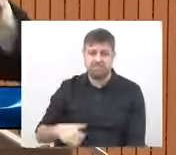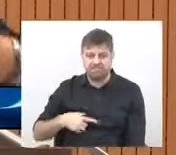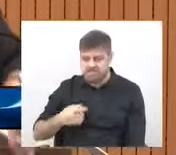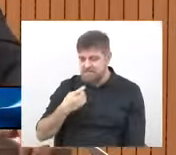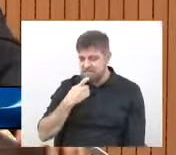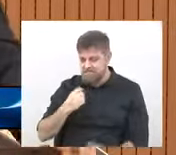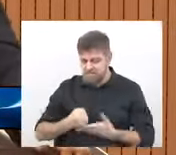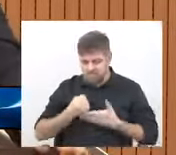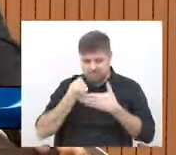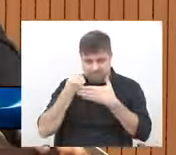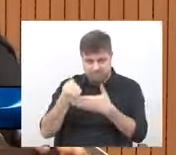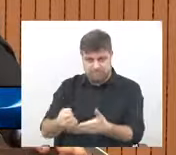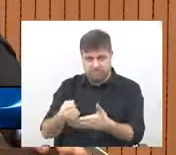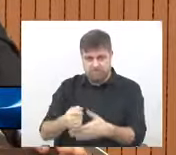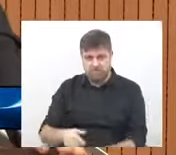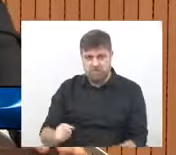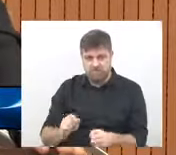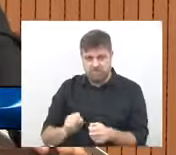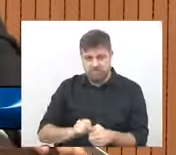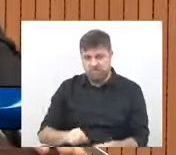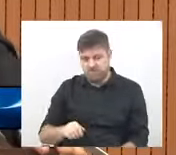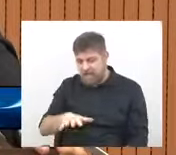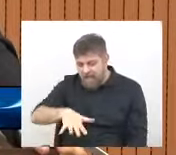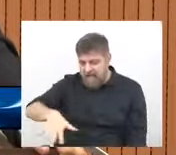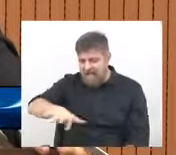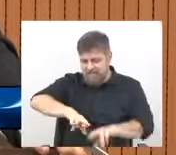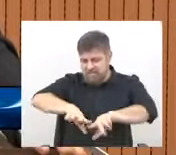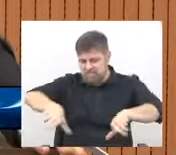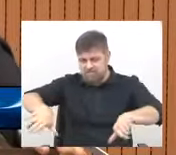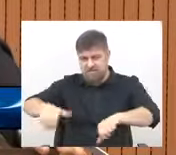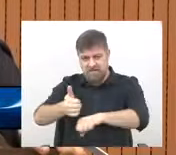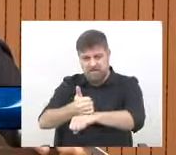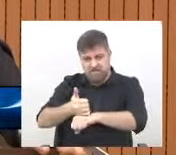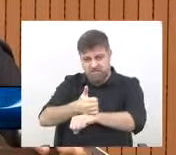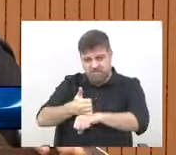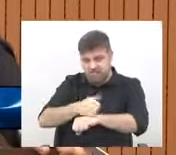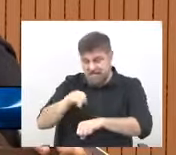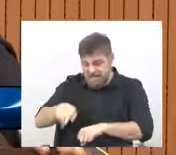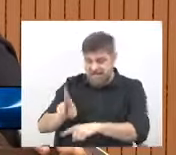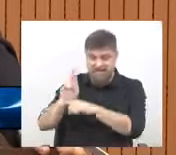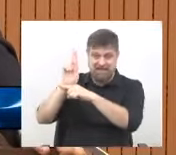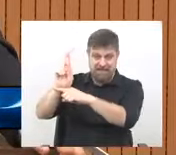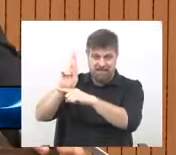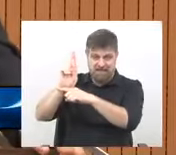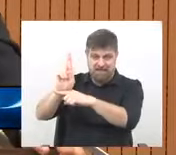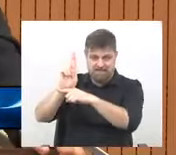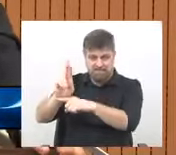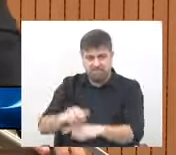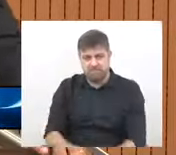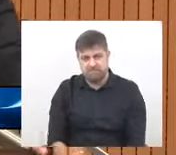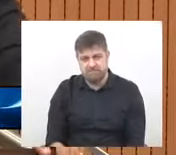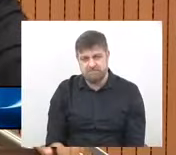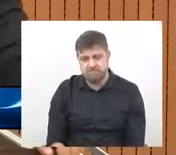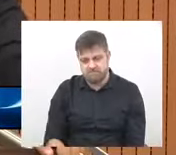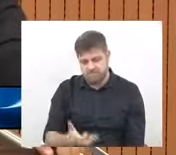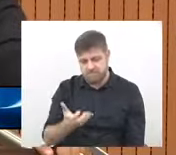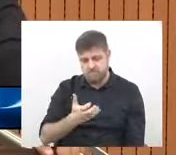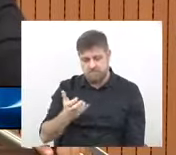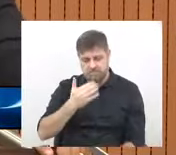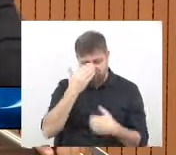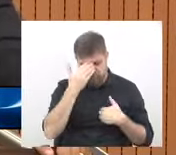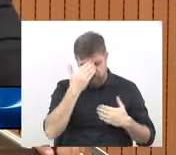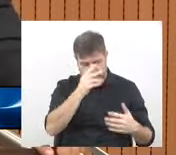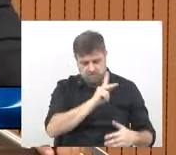tão importantes para os segmentos especificamente que elas representam. Então, eu quero agradecer aqui,